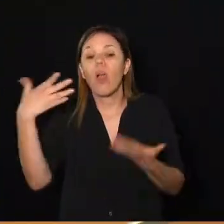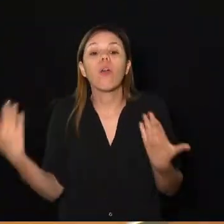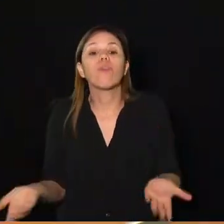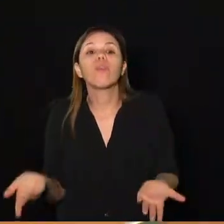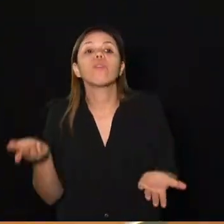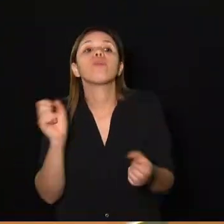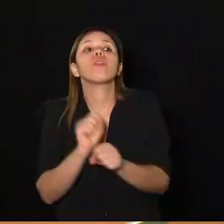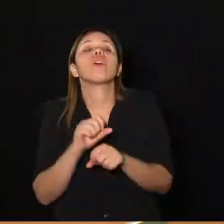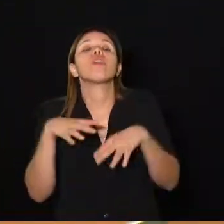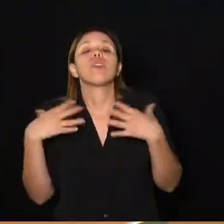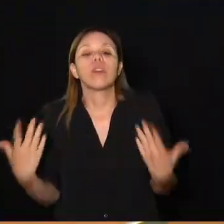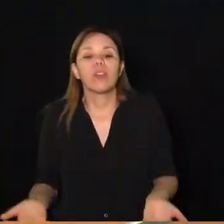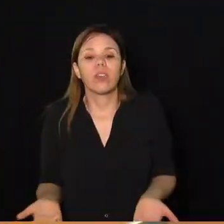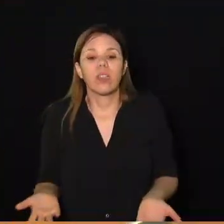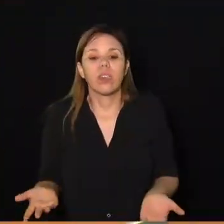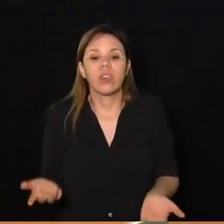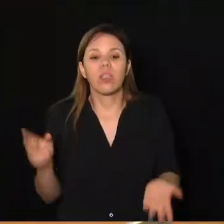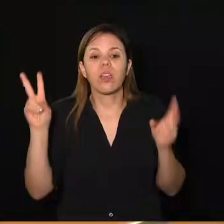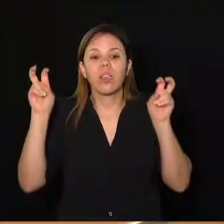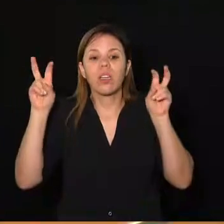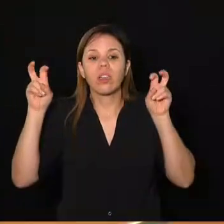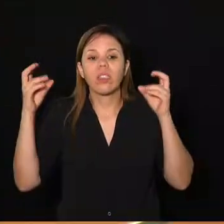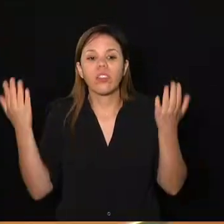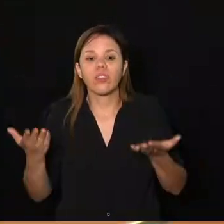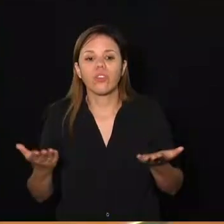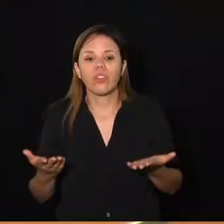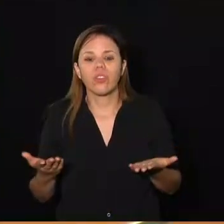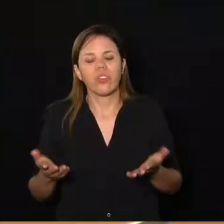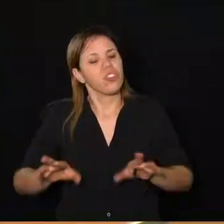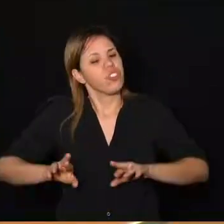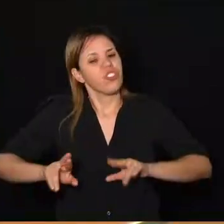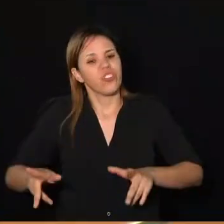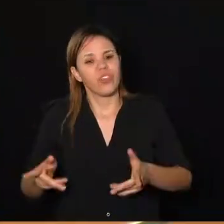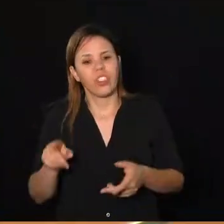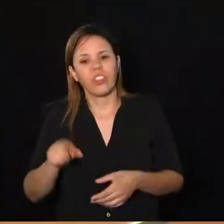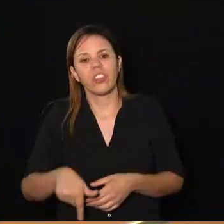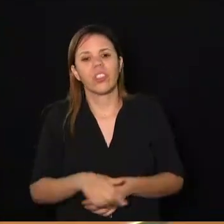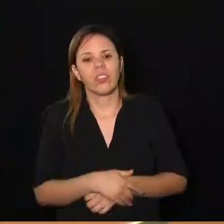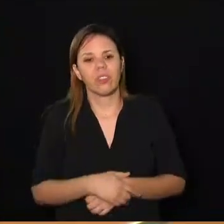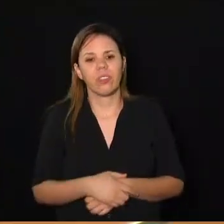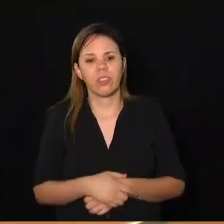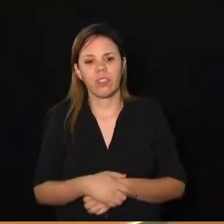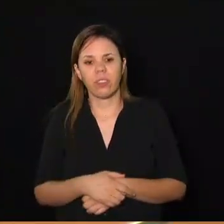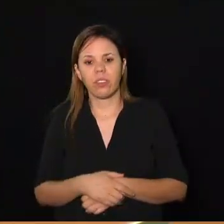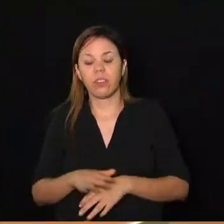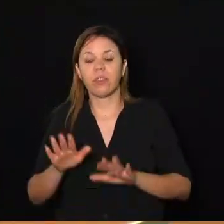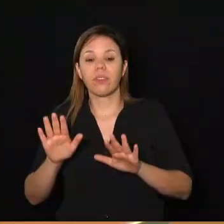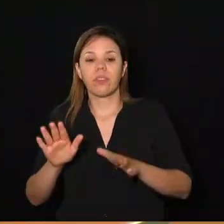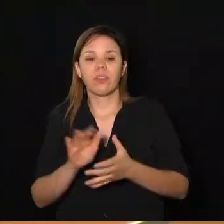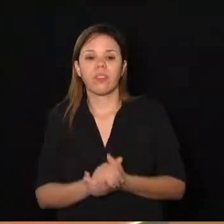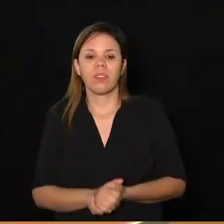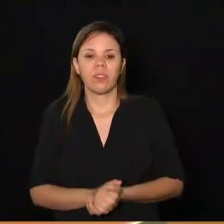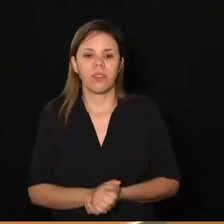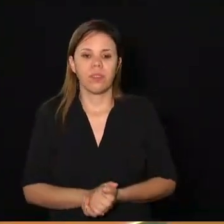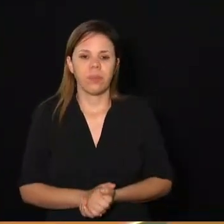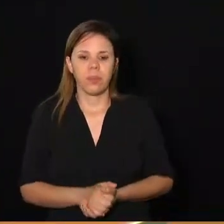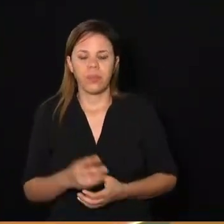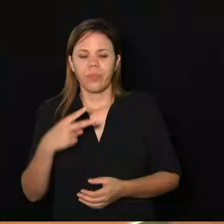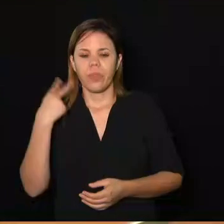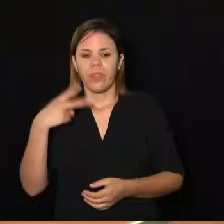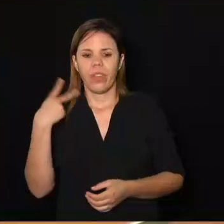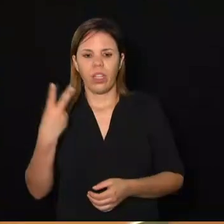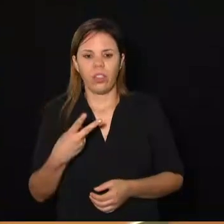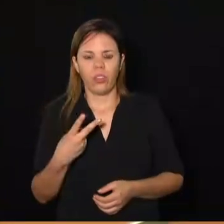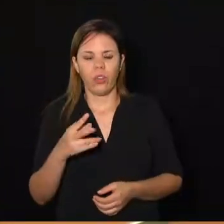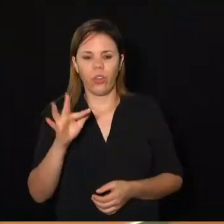assunto de optometrista aqui nada muito diferente do que isso mas bispo e vereador Fernando Mendes